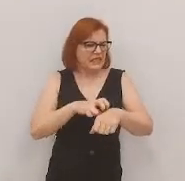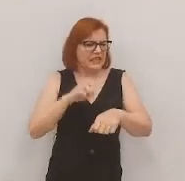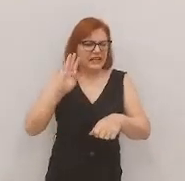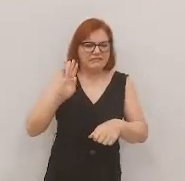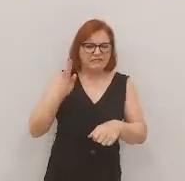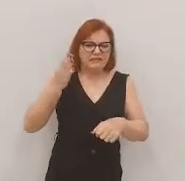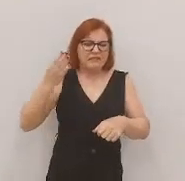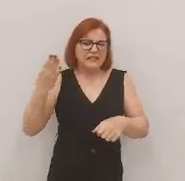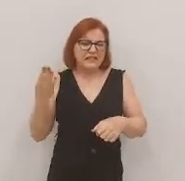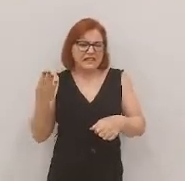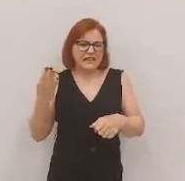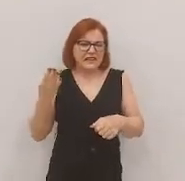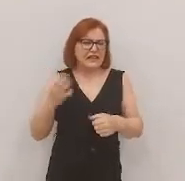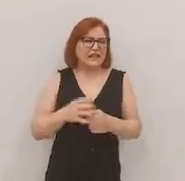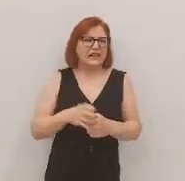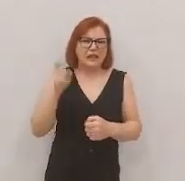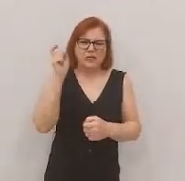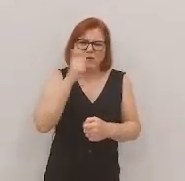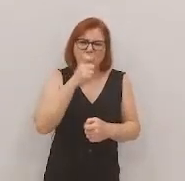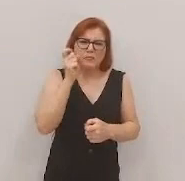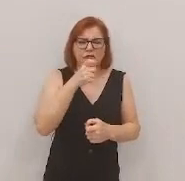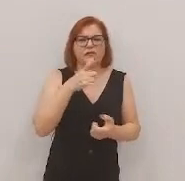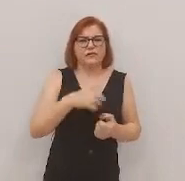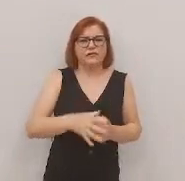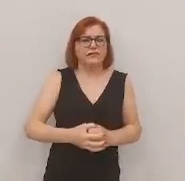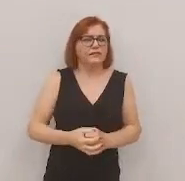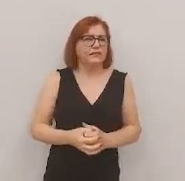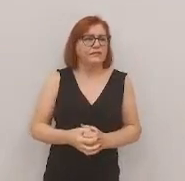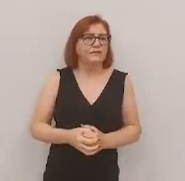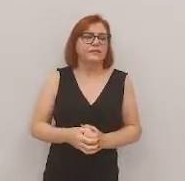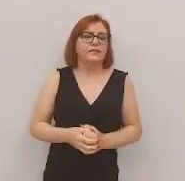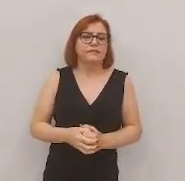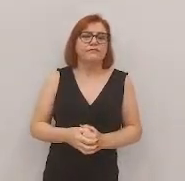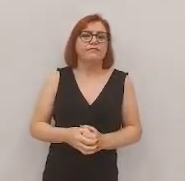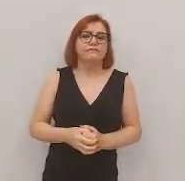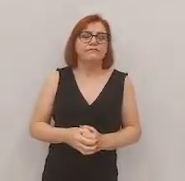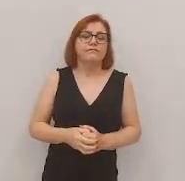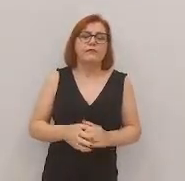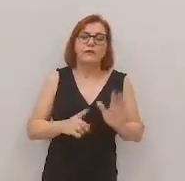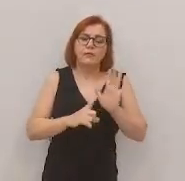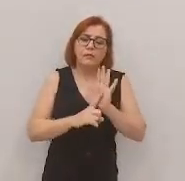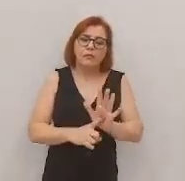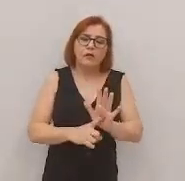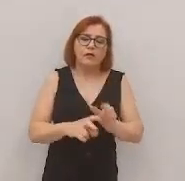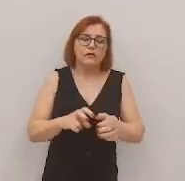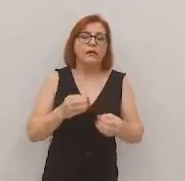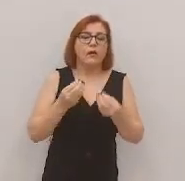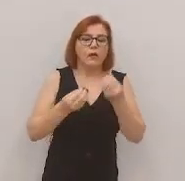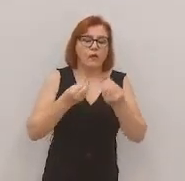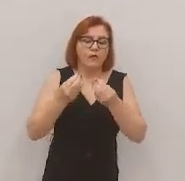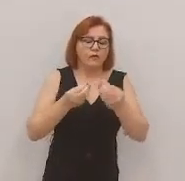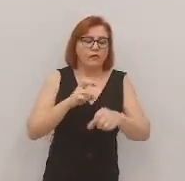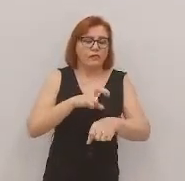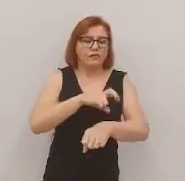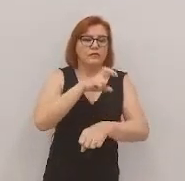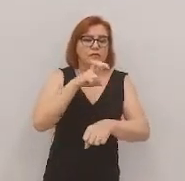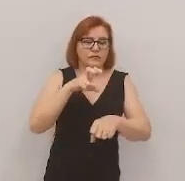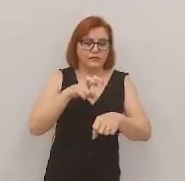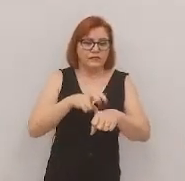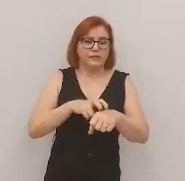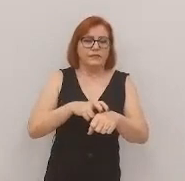enganador, sedutor, enfim, isso é Satanás. Então, ela